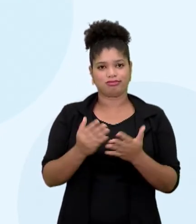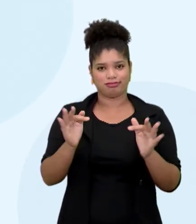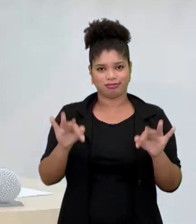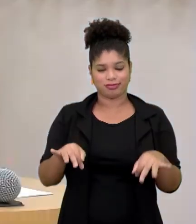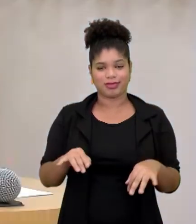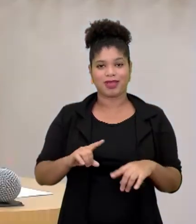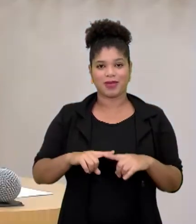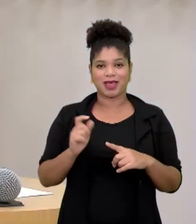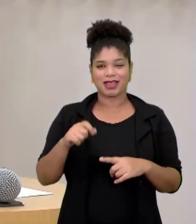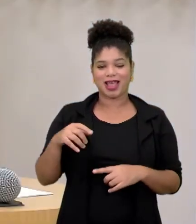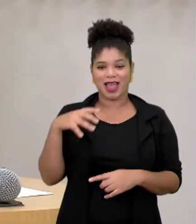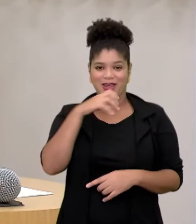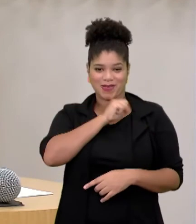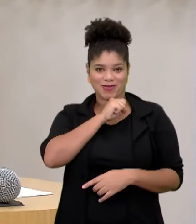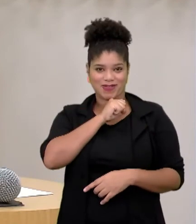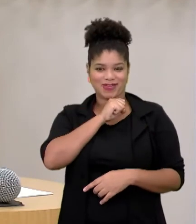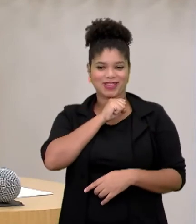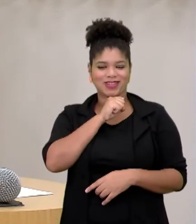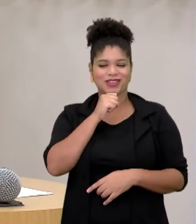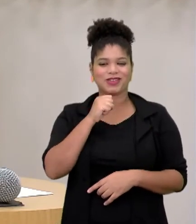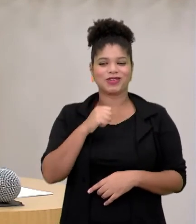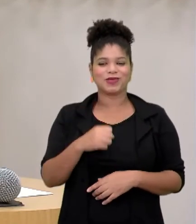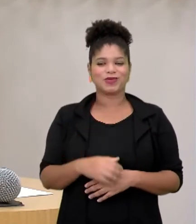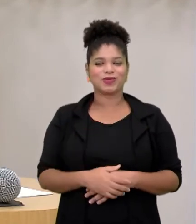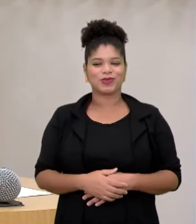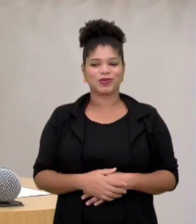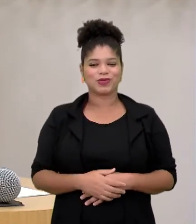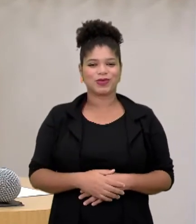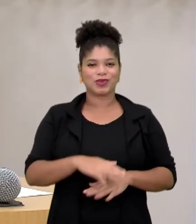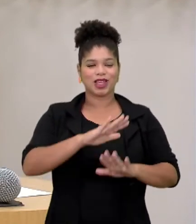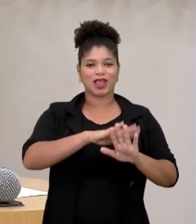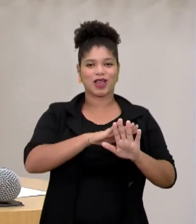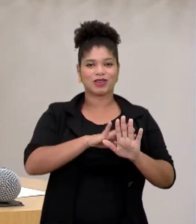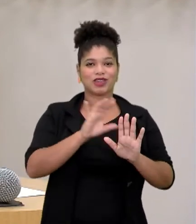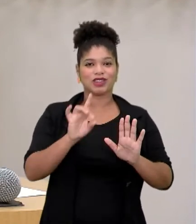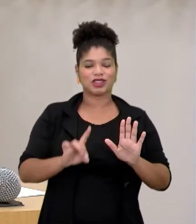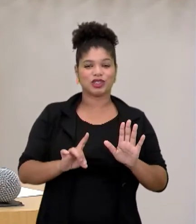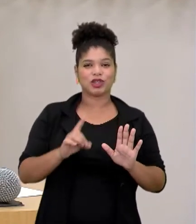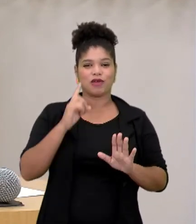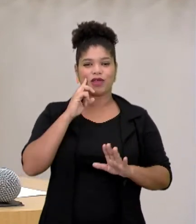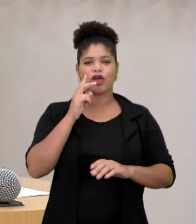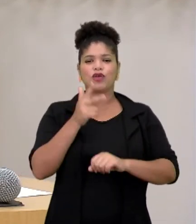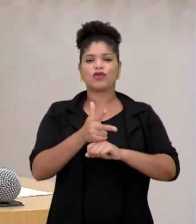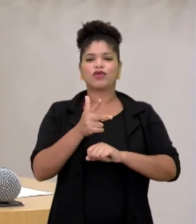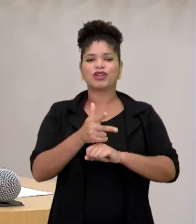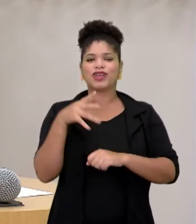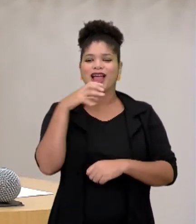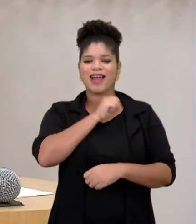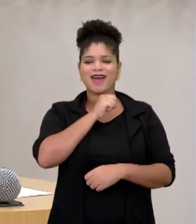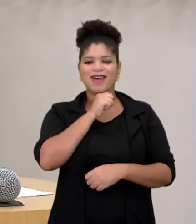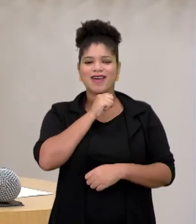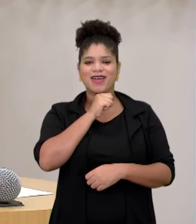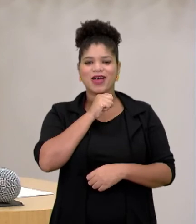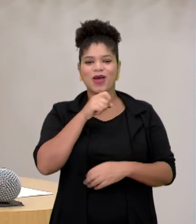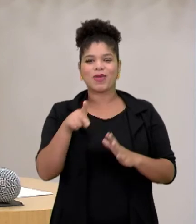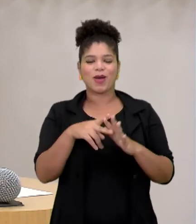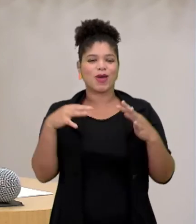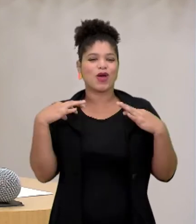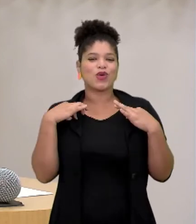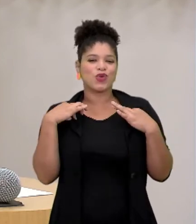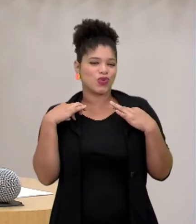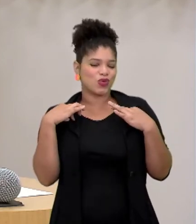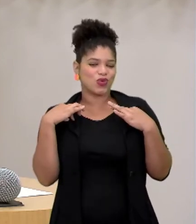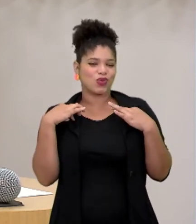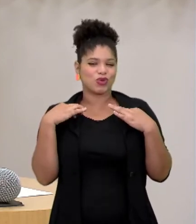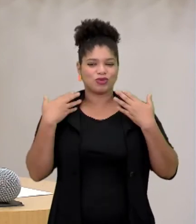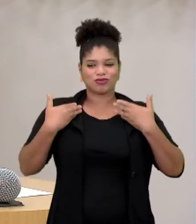mais alguns minutinhos. Vou pedir para pro nosso diretor colocar o último vídeo, aquele da propaganda lá do vista-te de ti